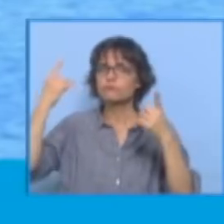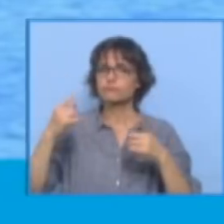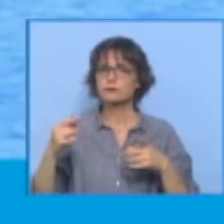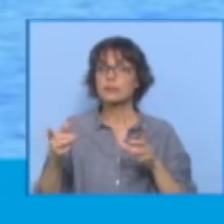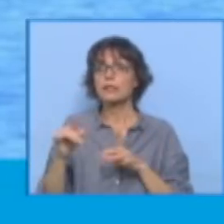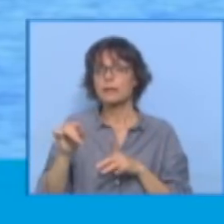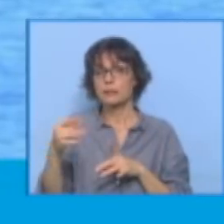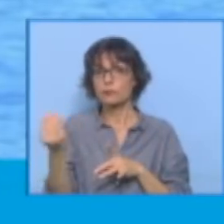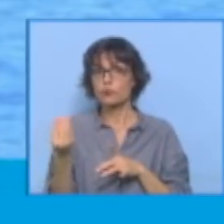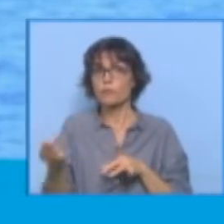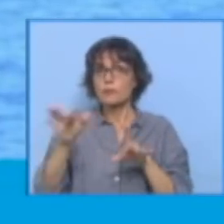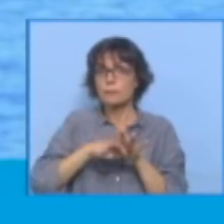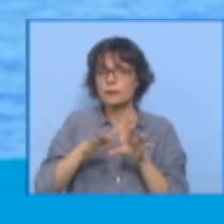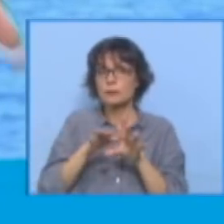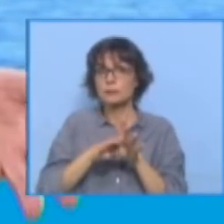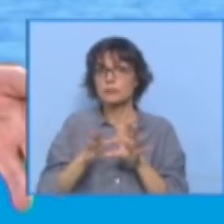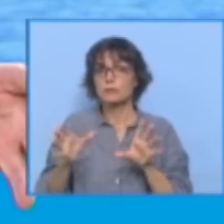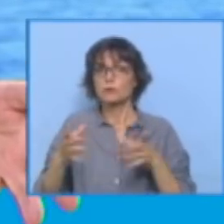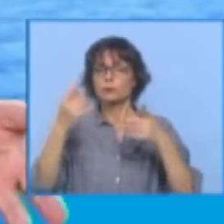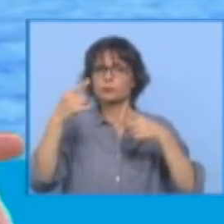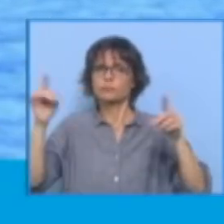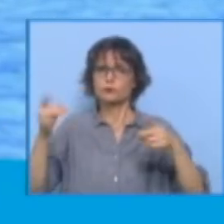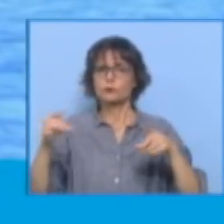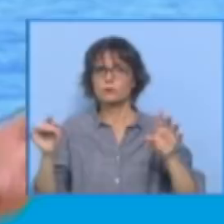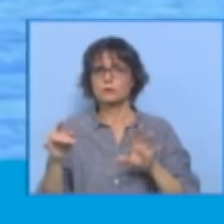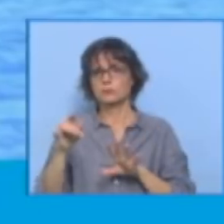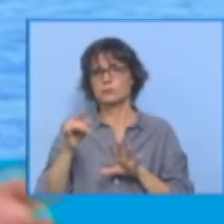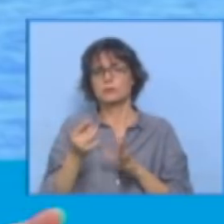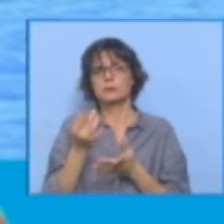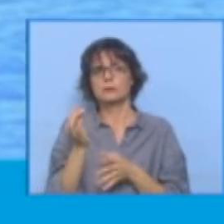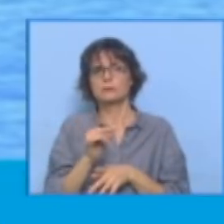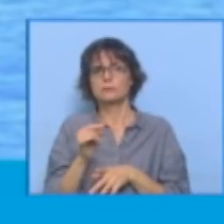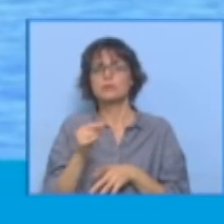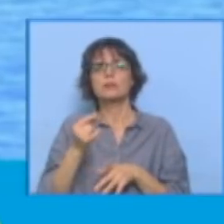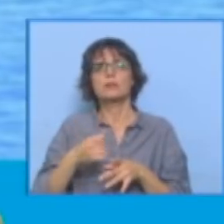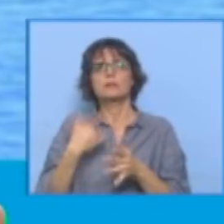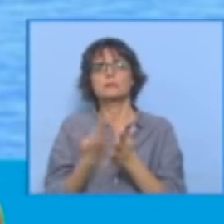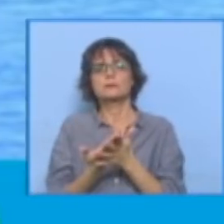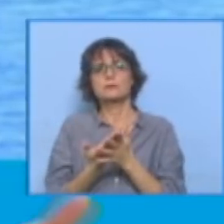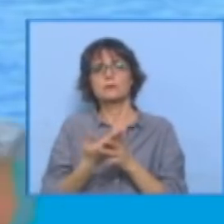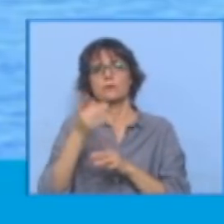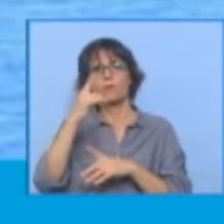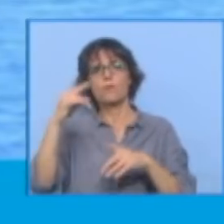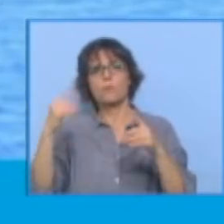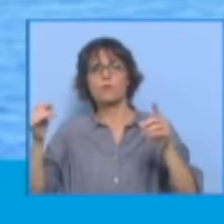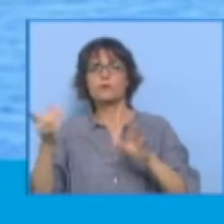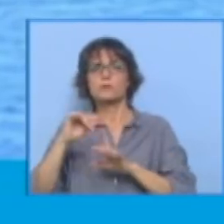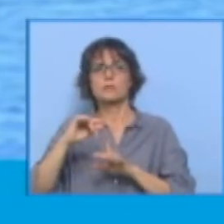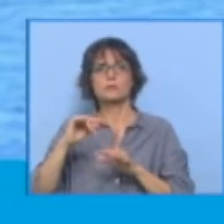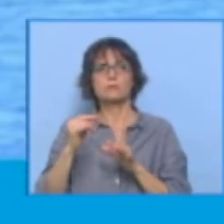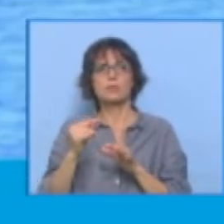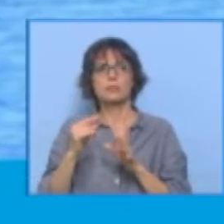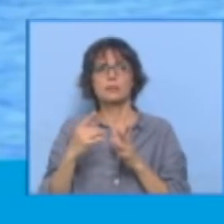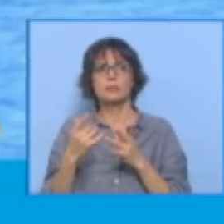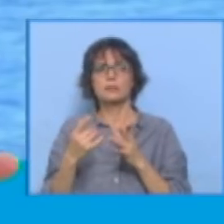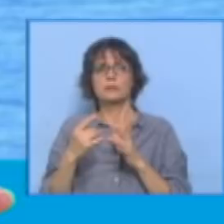próprio concerto. Portanto, não é um concerto apenas em que elas expõem as suas músicas e coreografias, mas também os próprios jovens podem participar desse